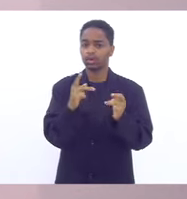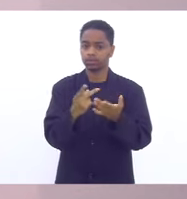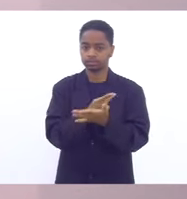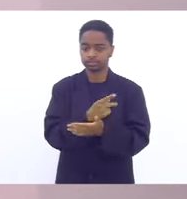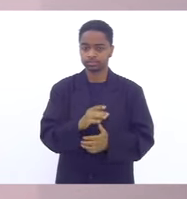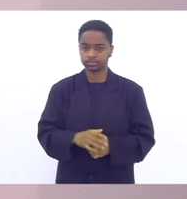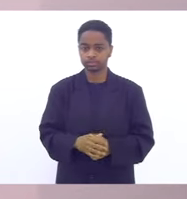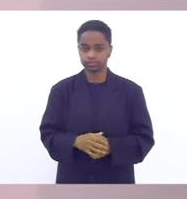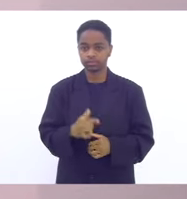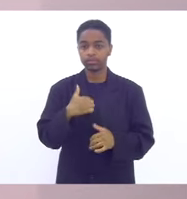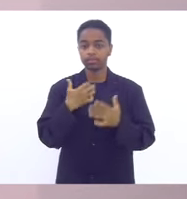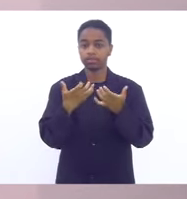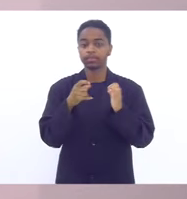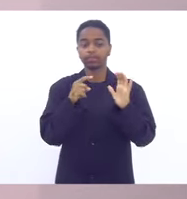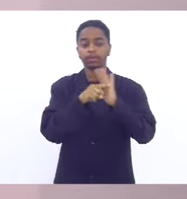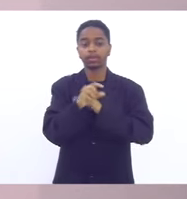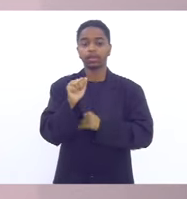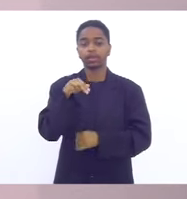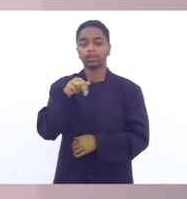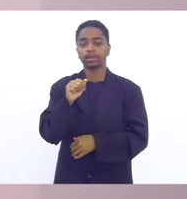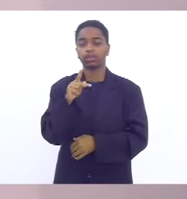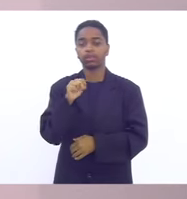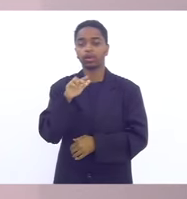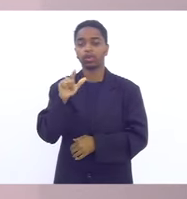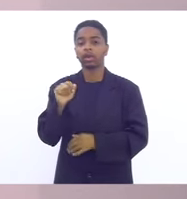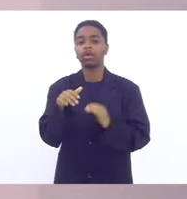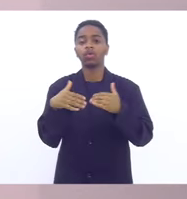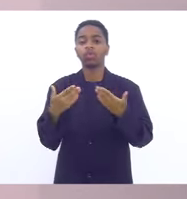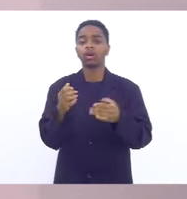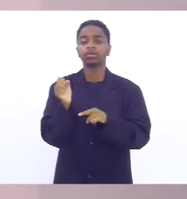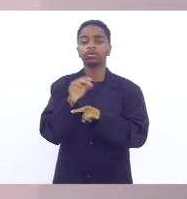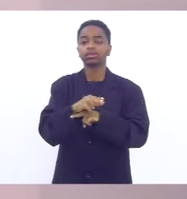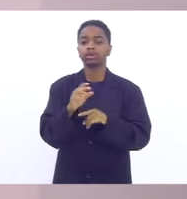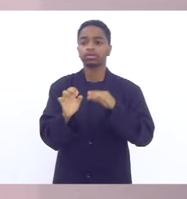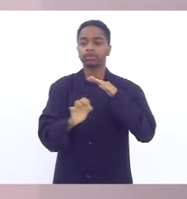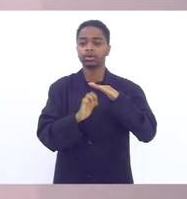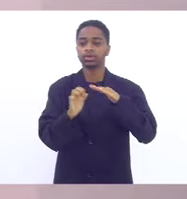queria perguntar para a senhora Ana Paula, desde quando que a senhora está na empresa?